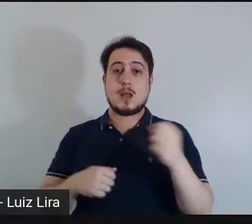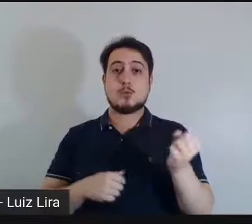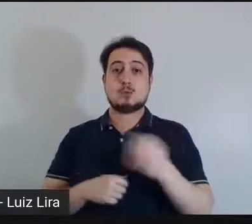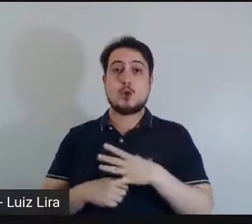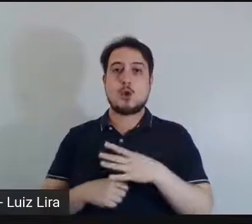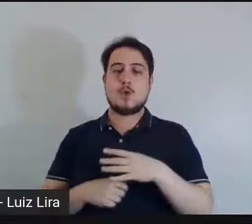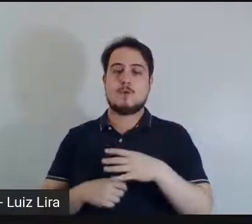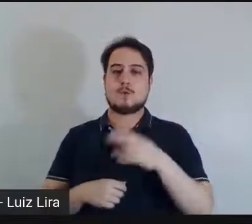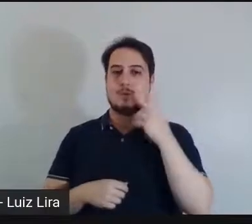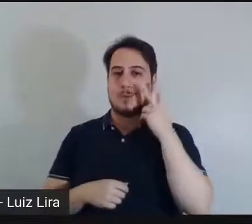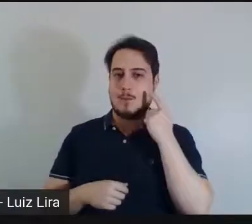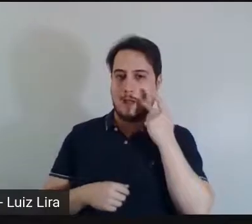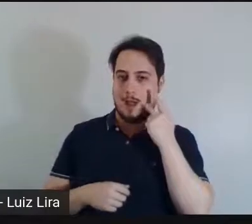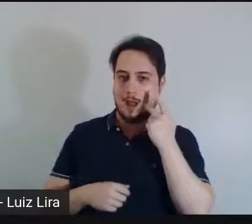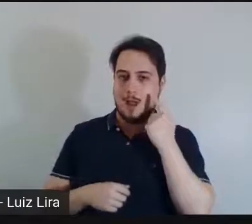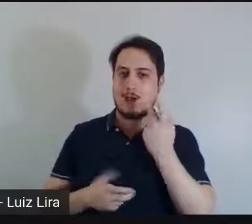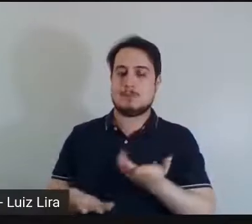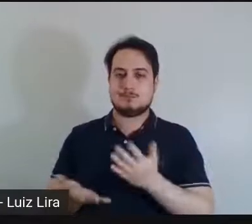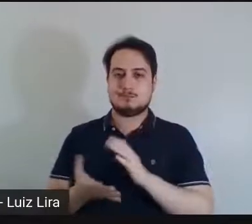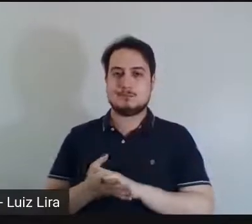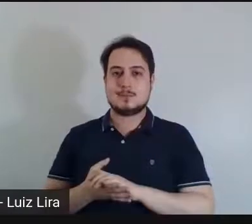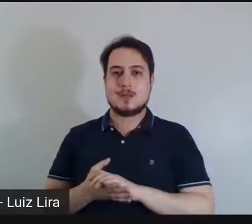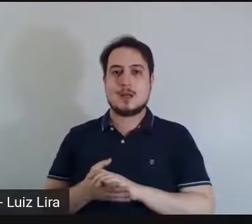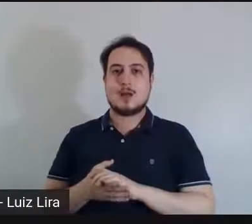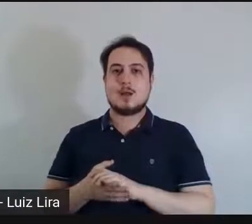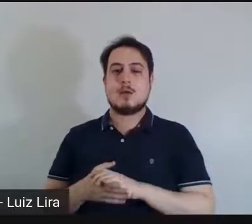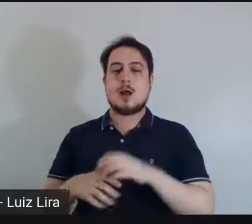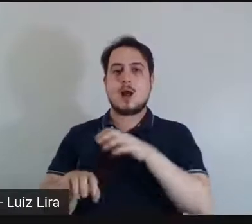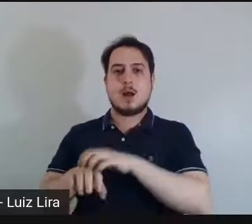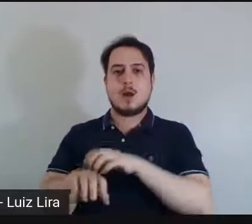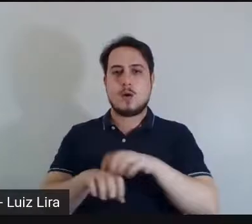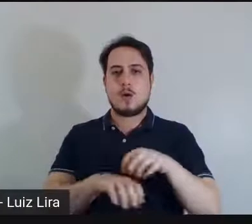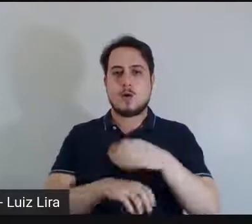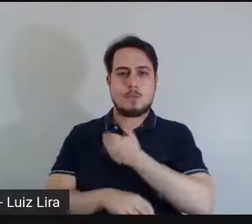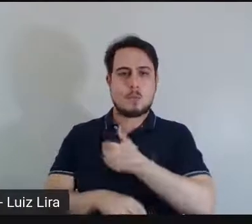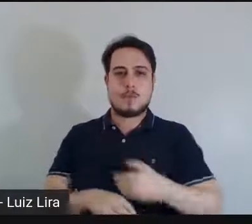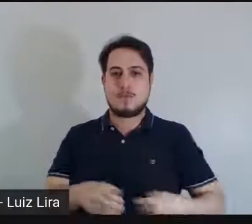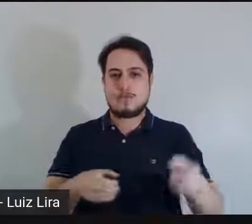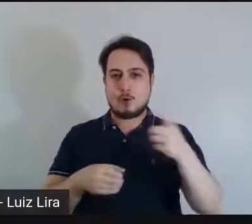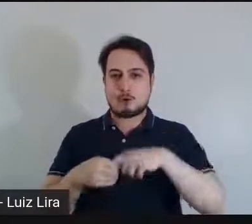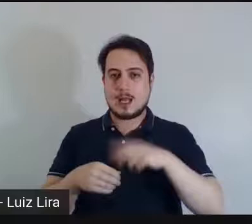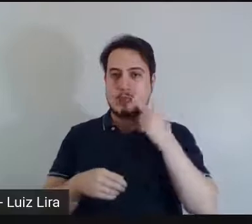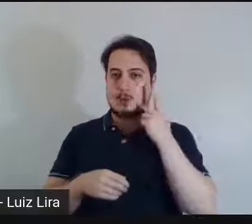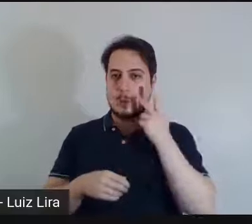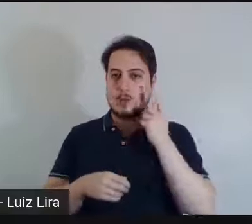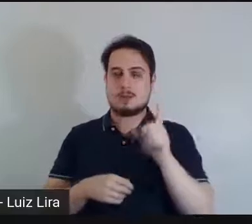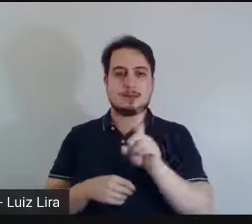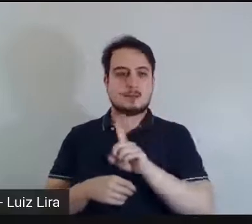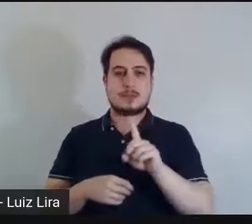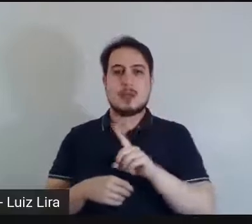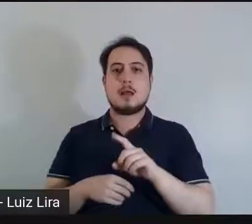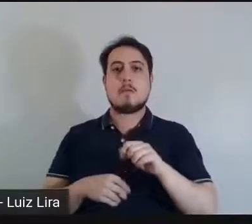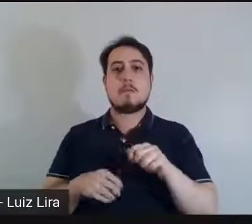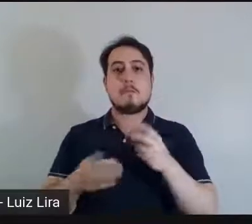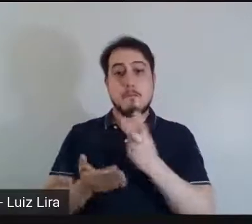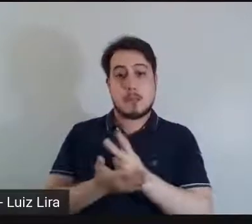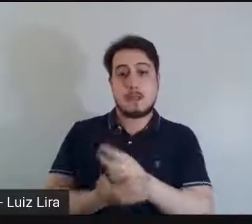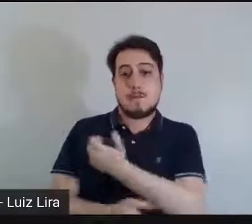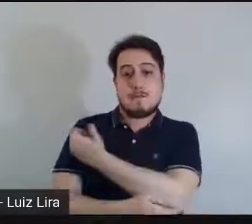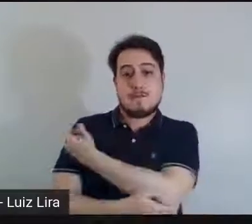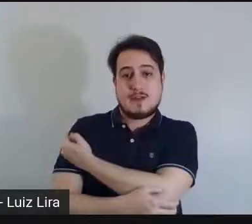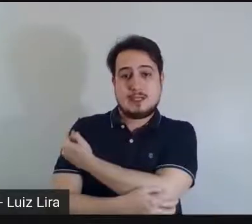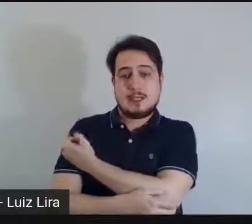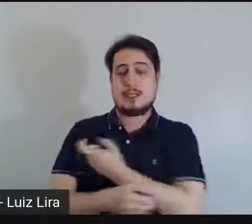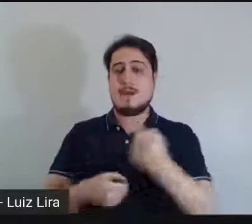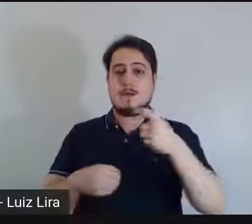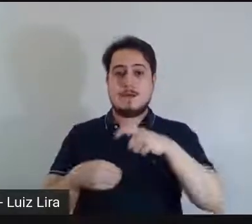né? Muitos órgãos públicos não vão voltar mais, ainda que venha uma vacina, não vão voltar mais